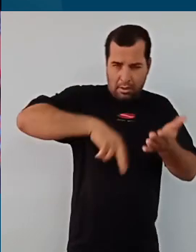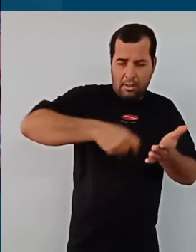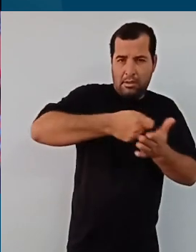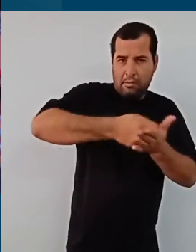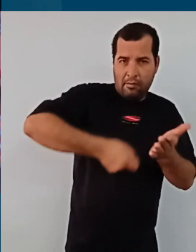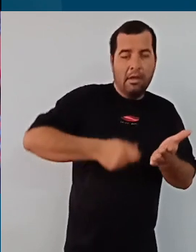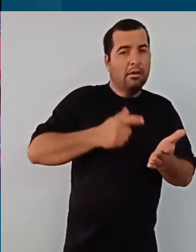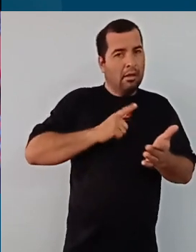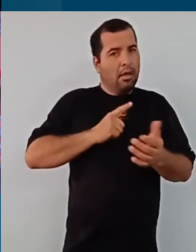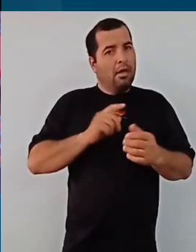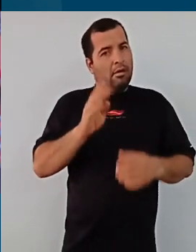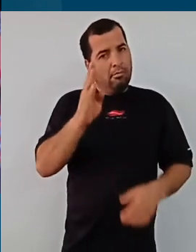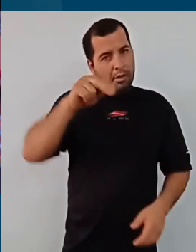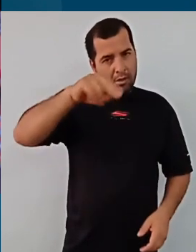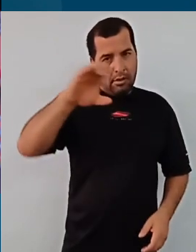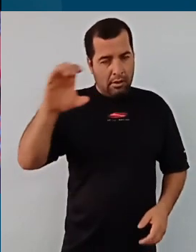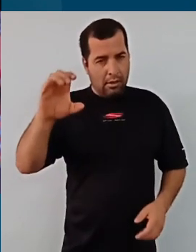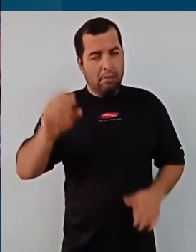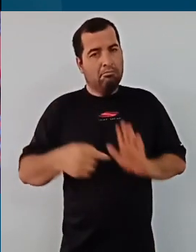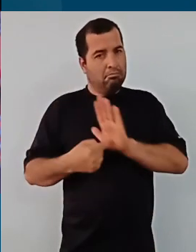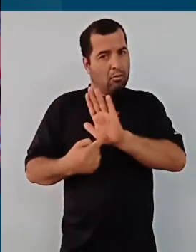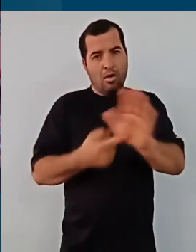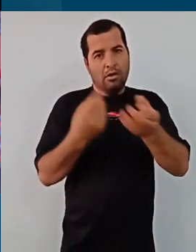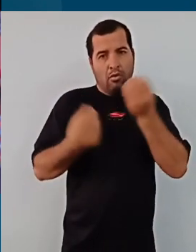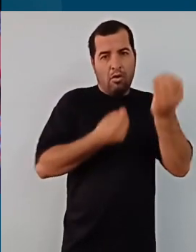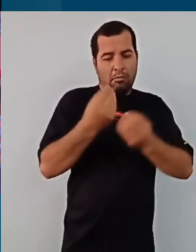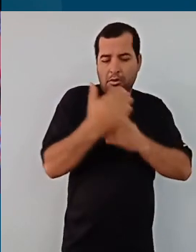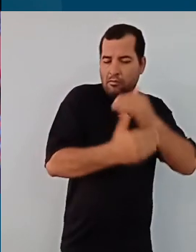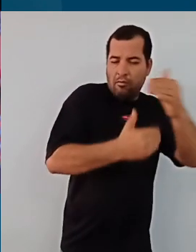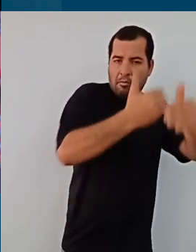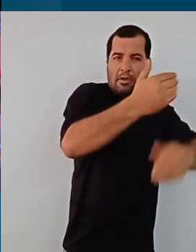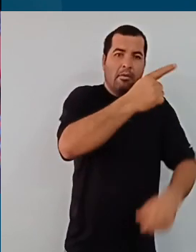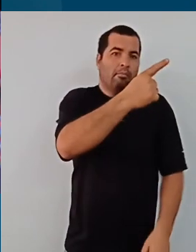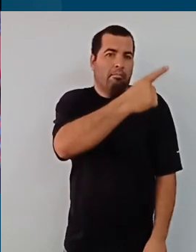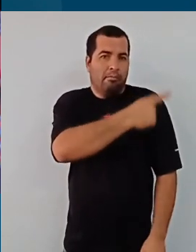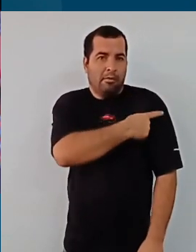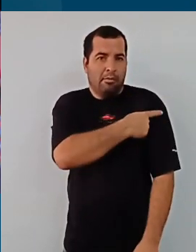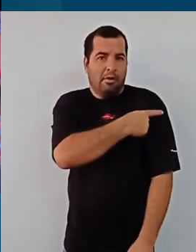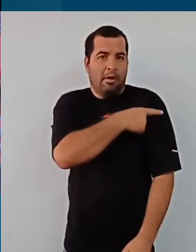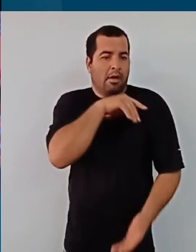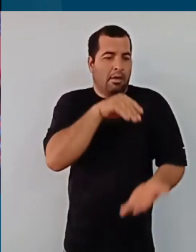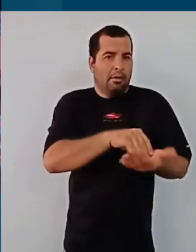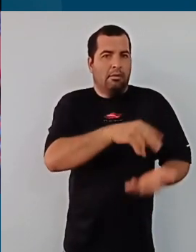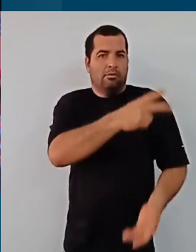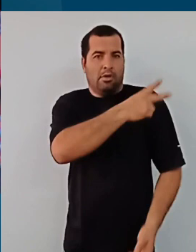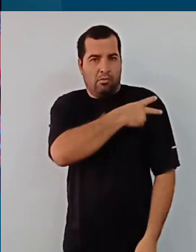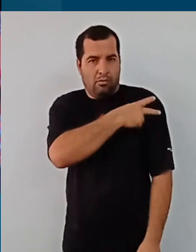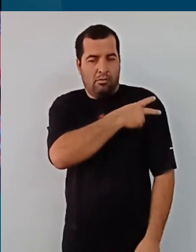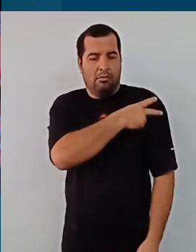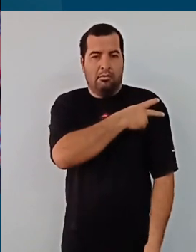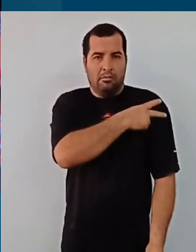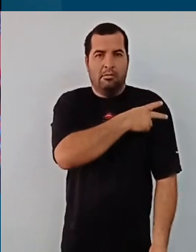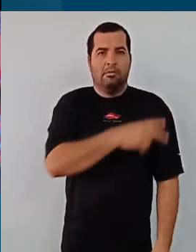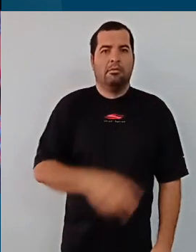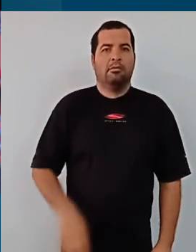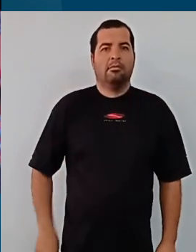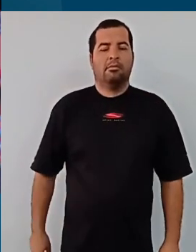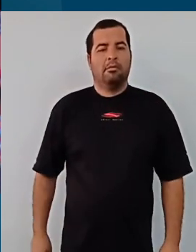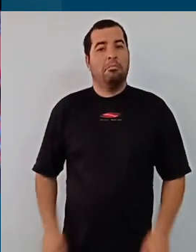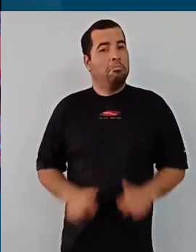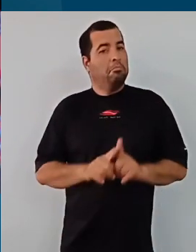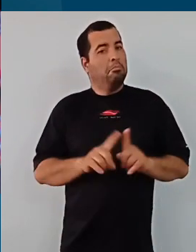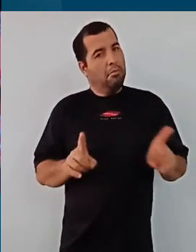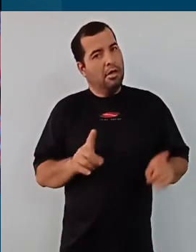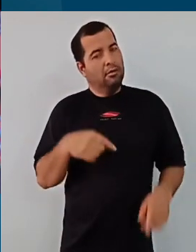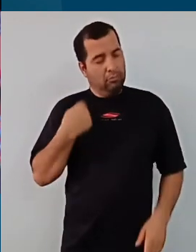uma orientação de que nós teríamos que fazer esse desenvolvimento do 1º ao final do 2º, né, do 1º e 2º anos. Mas